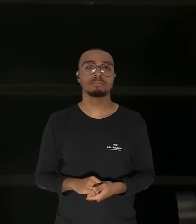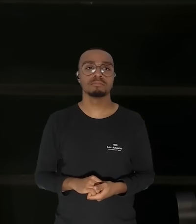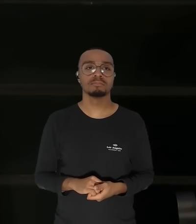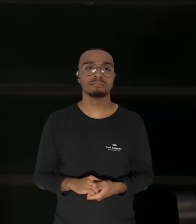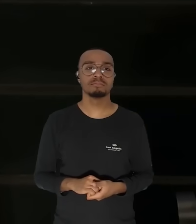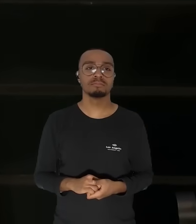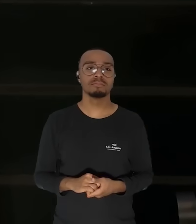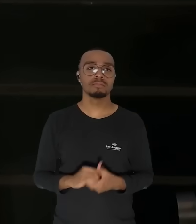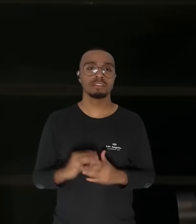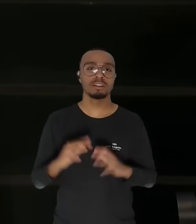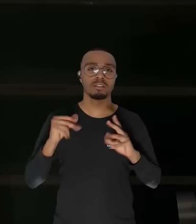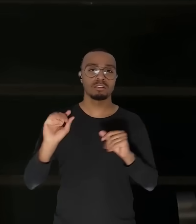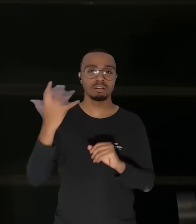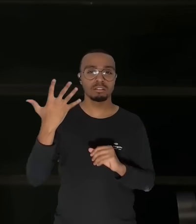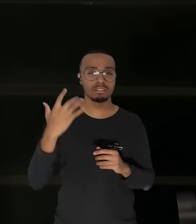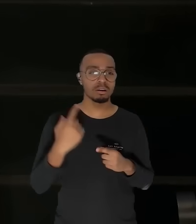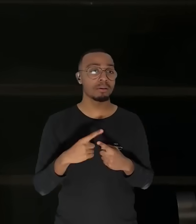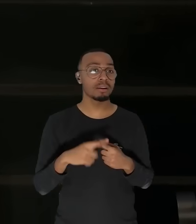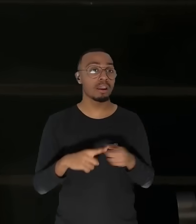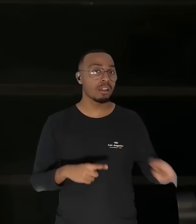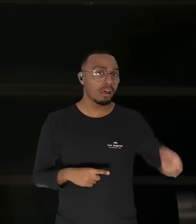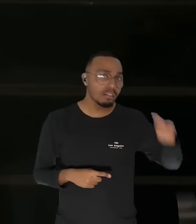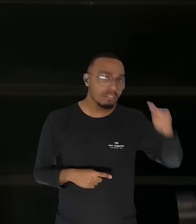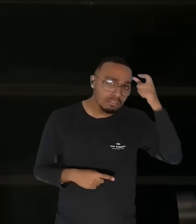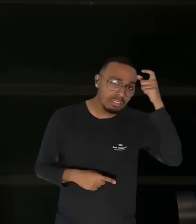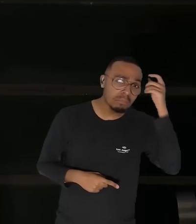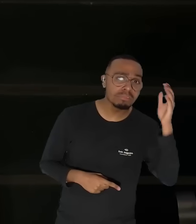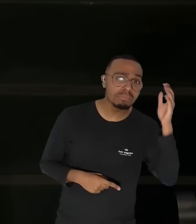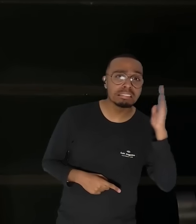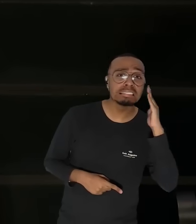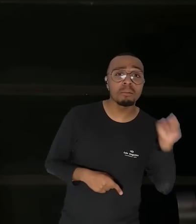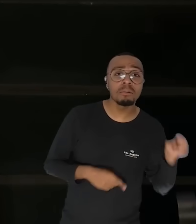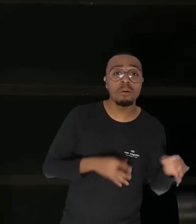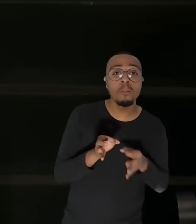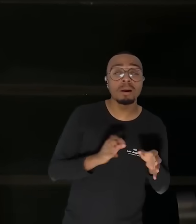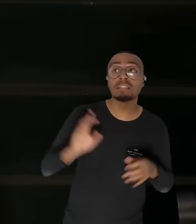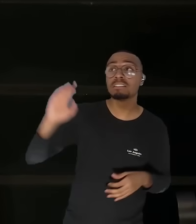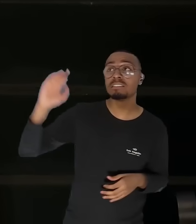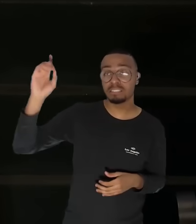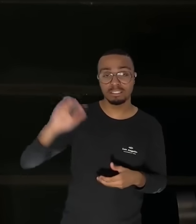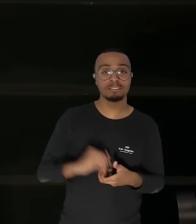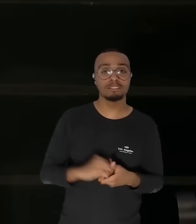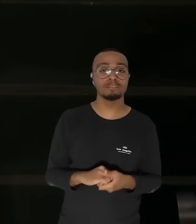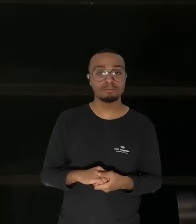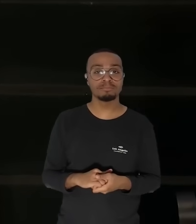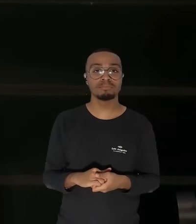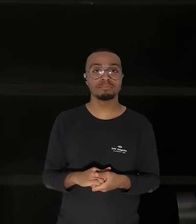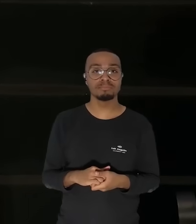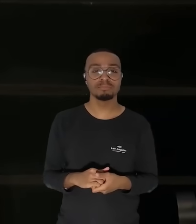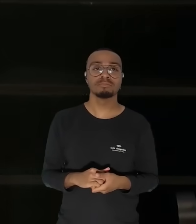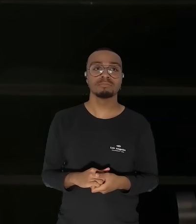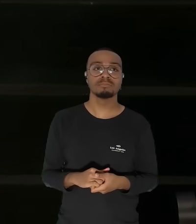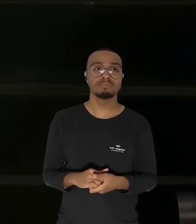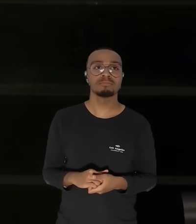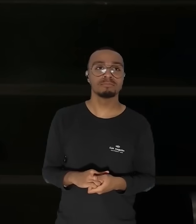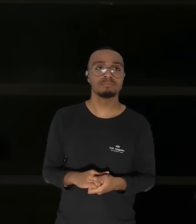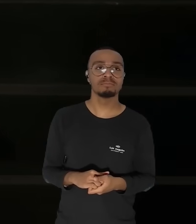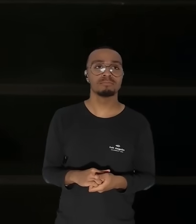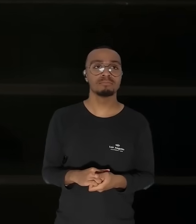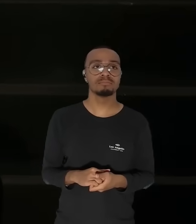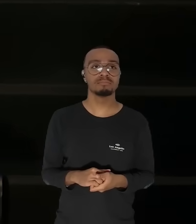porque o diabo sabe para onde eu estou te levando. O diabo sabe o que a outra praia nos espera. Sabe o que tem na outra